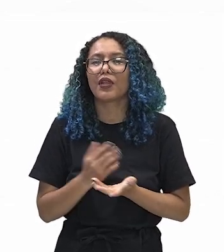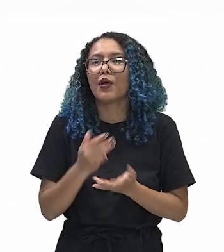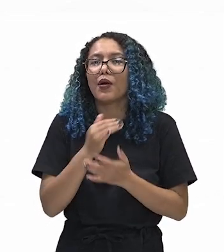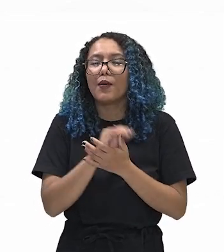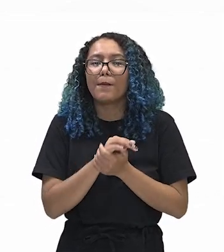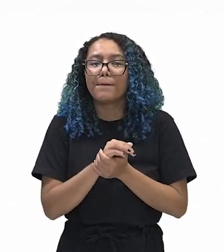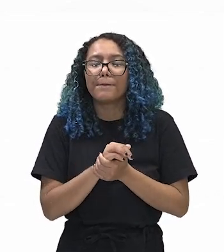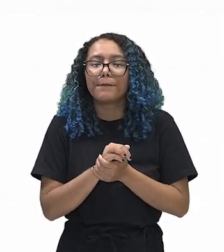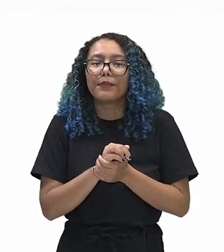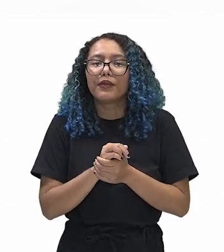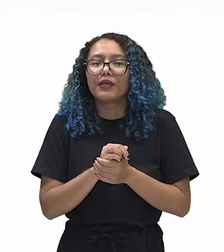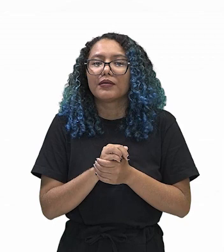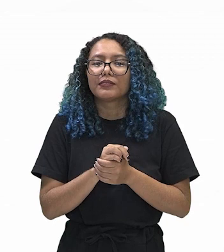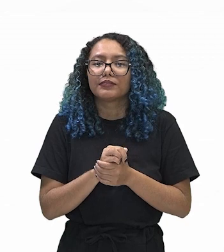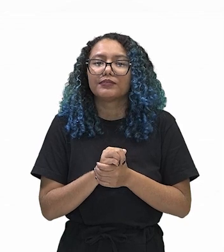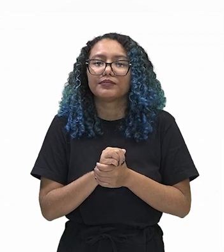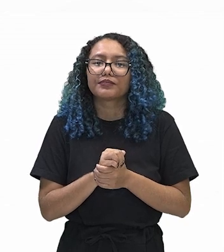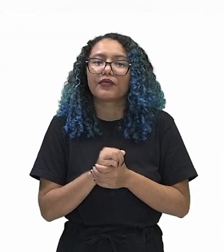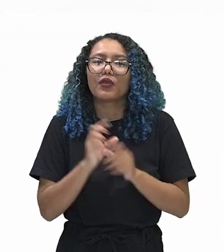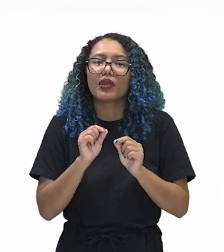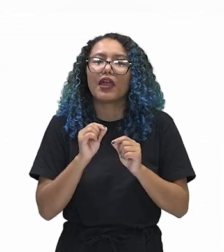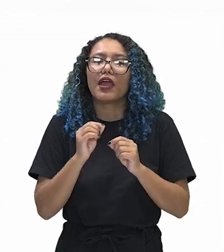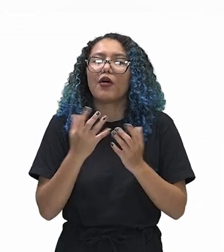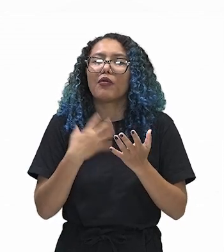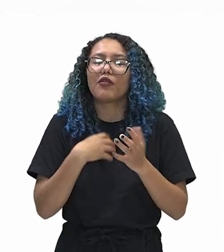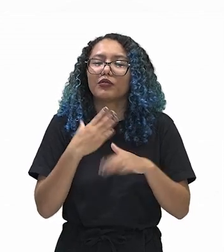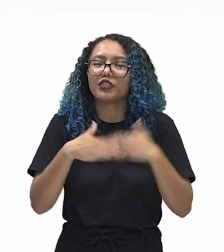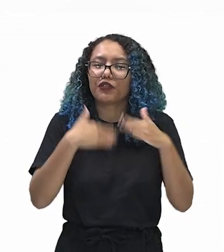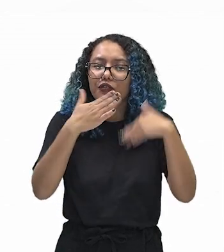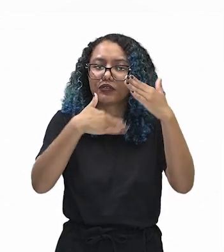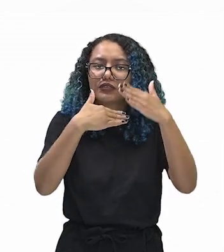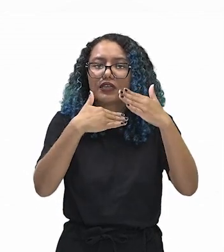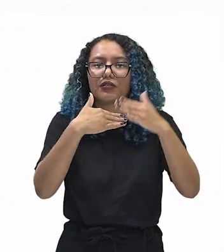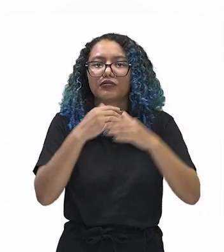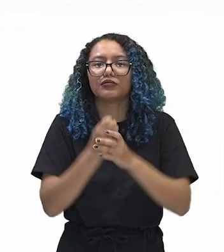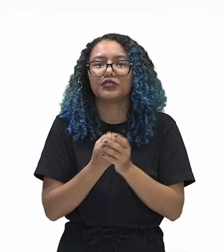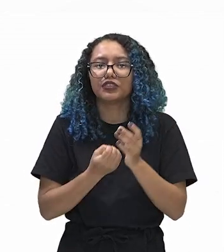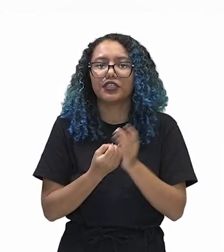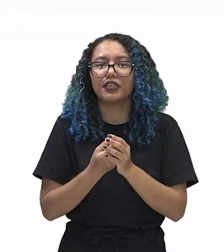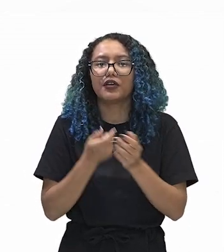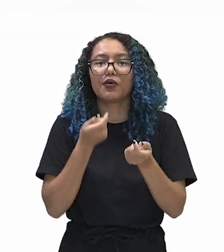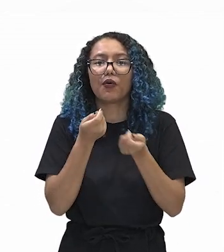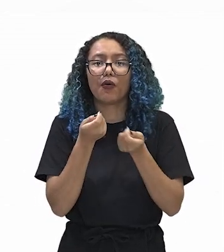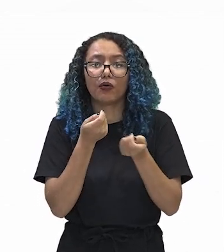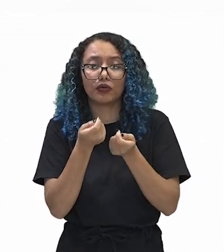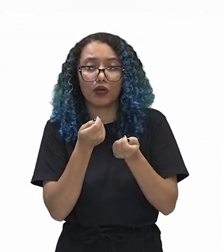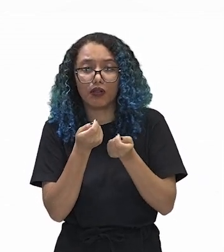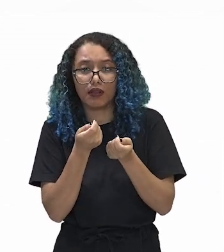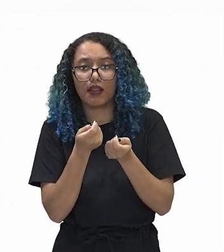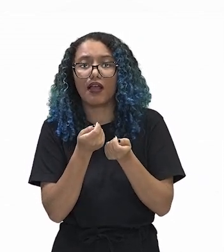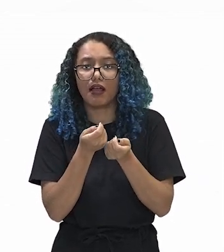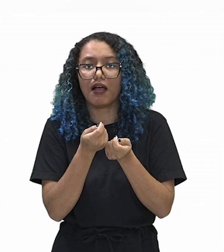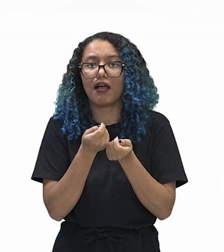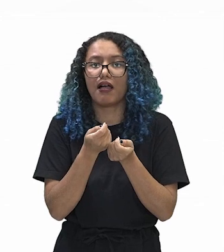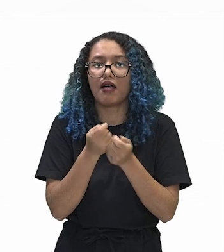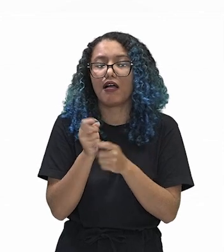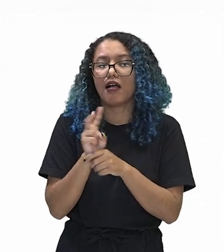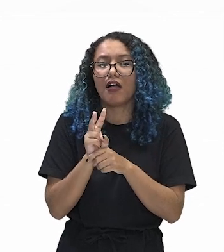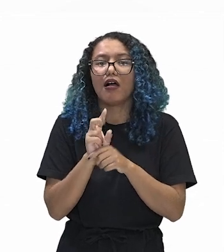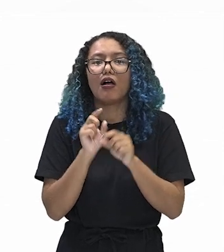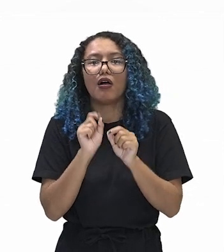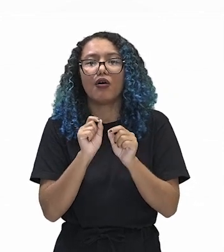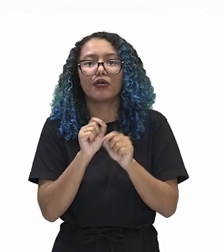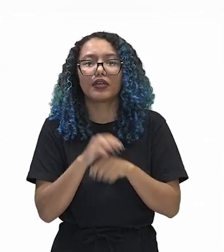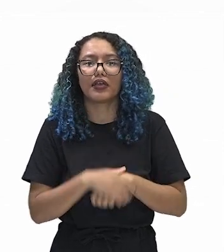uma evolução na forma de gerir os processos agrícolas, tá, pessoal? Para facilitar